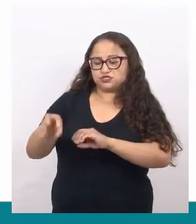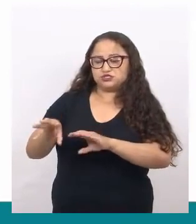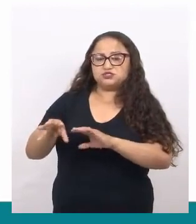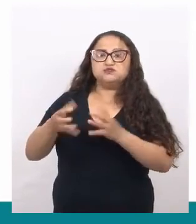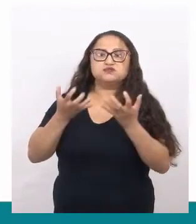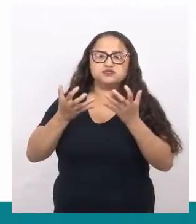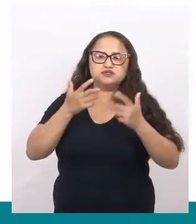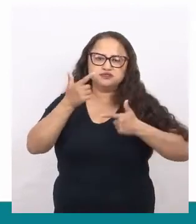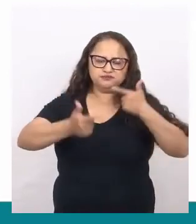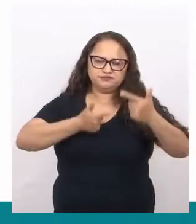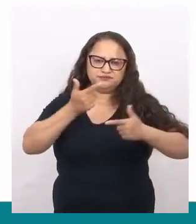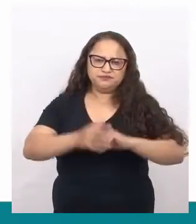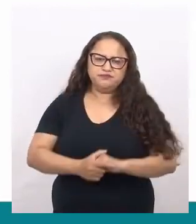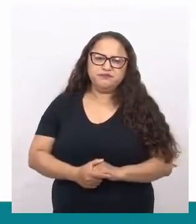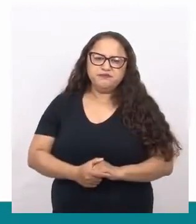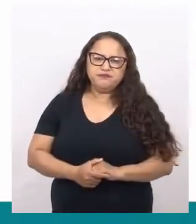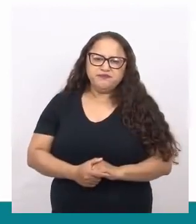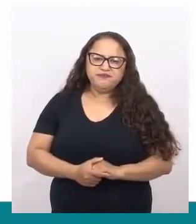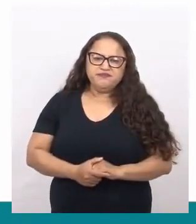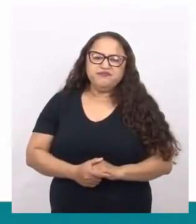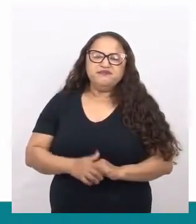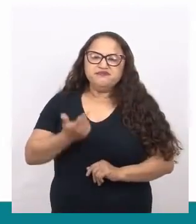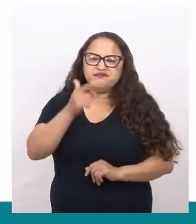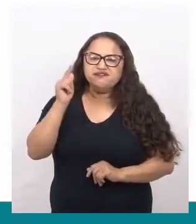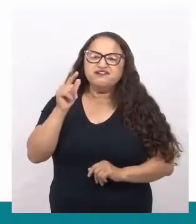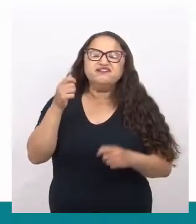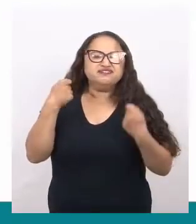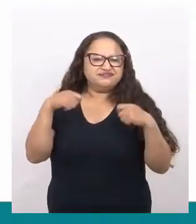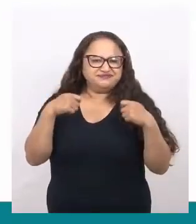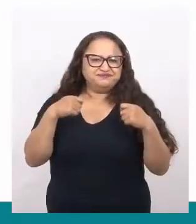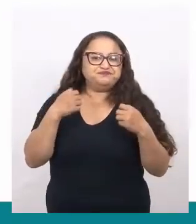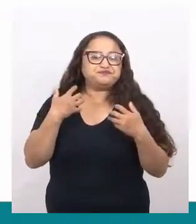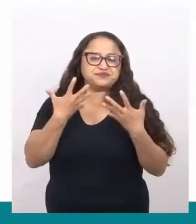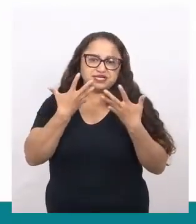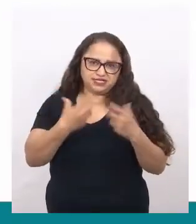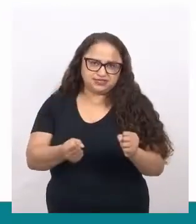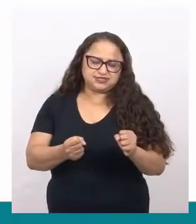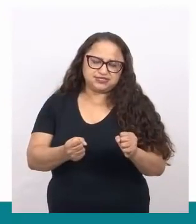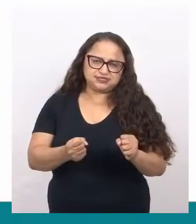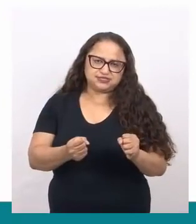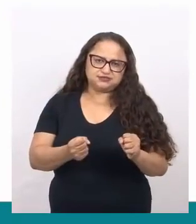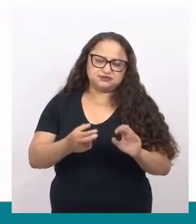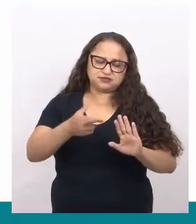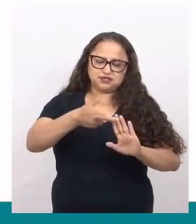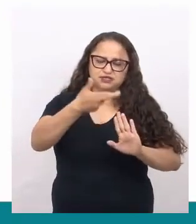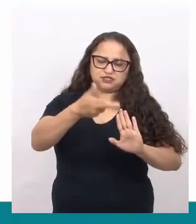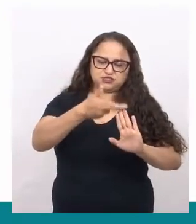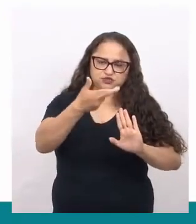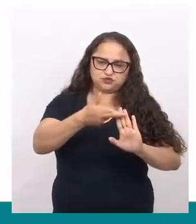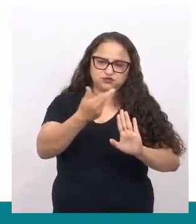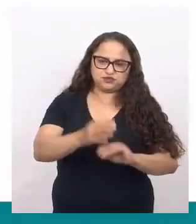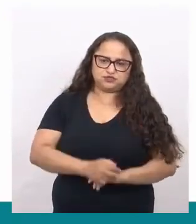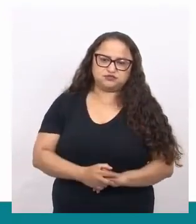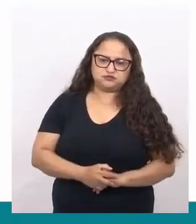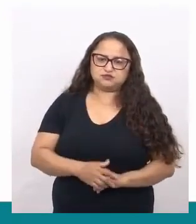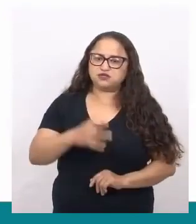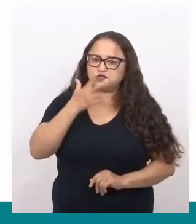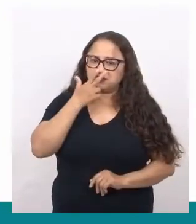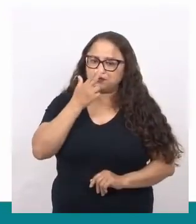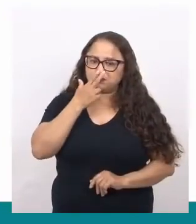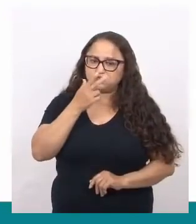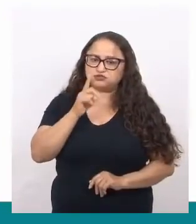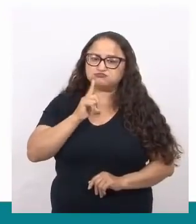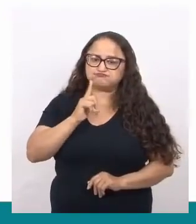trabalhar, tá? Outra coisa, ele vai precisar dar aceite nos termos da resolução. Então, ele vai ter que, aqui, acho que é um print antigo, um